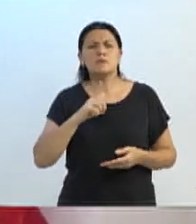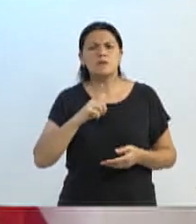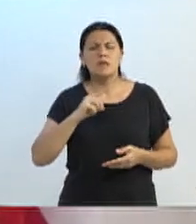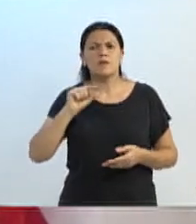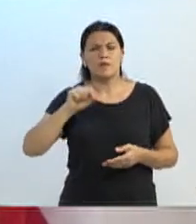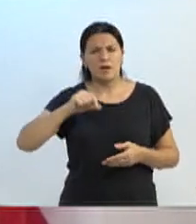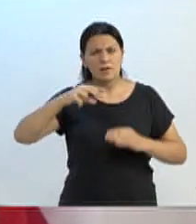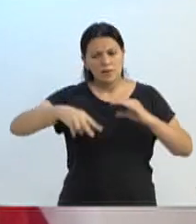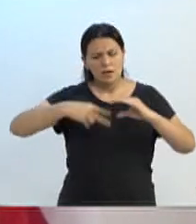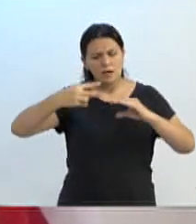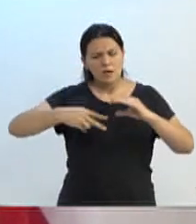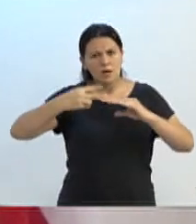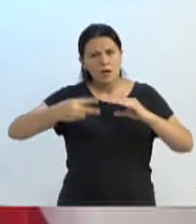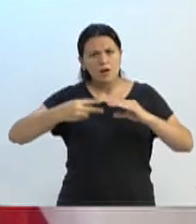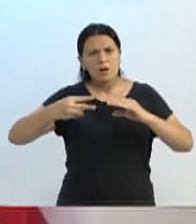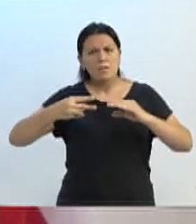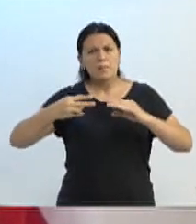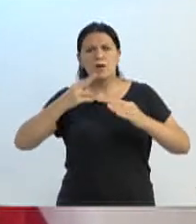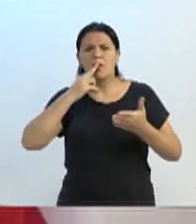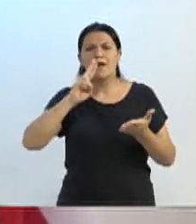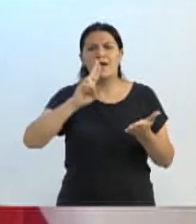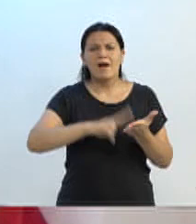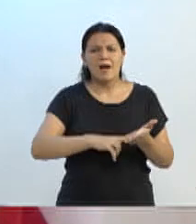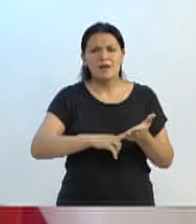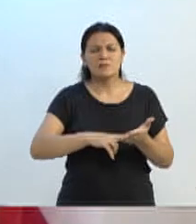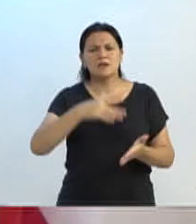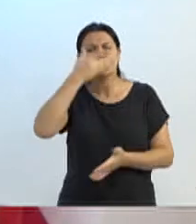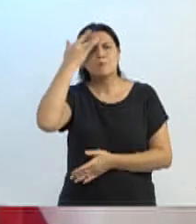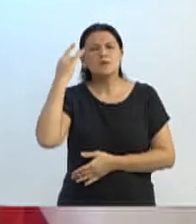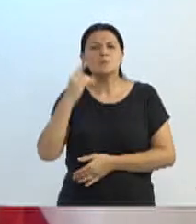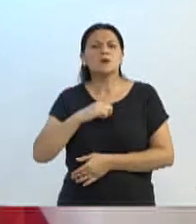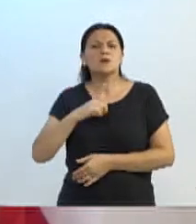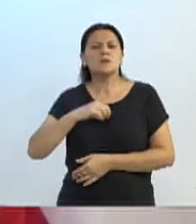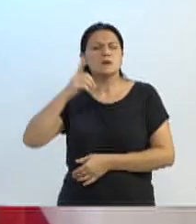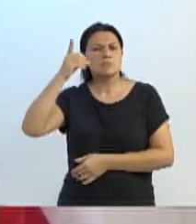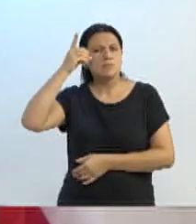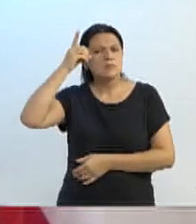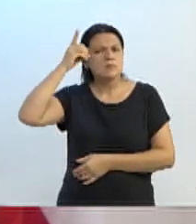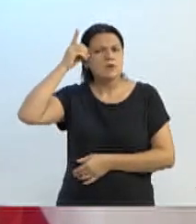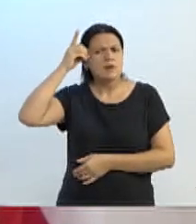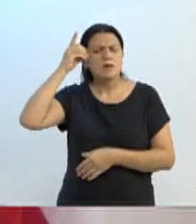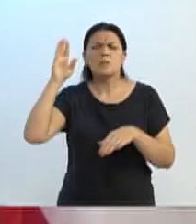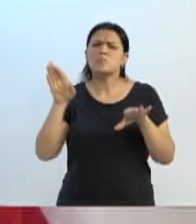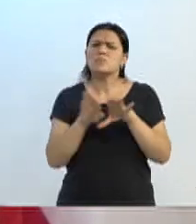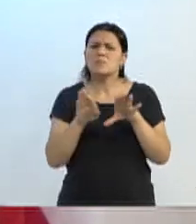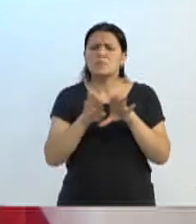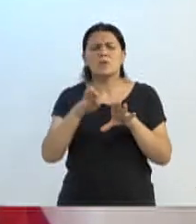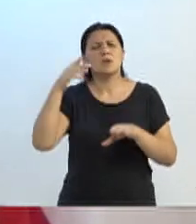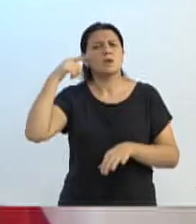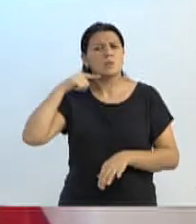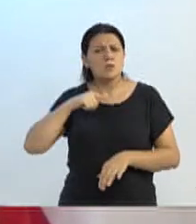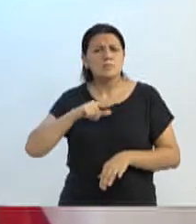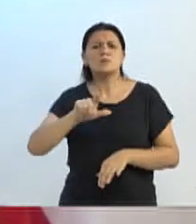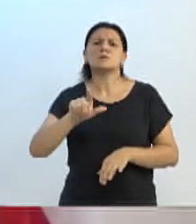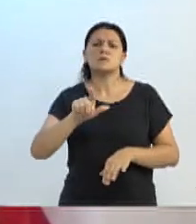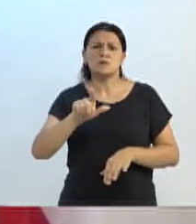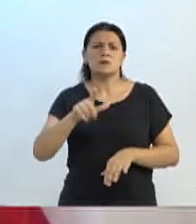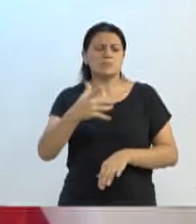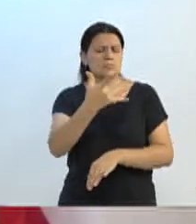dos que têm síndrome de Down, para também conseguirem serem